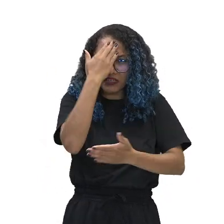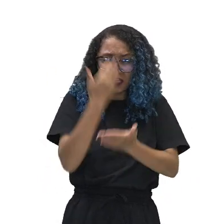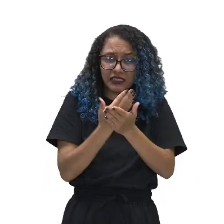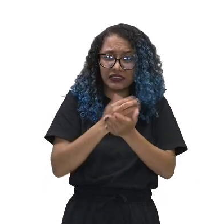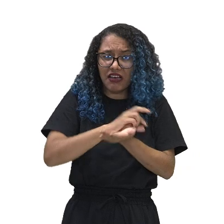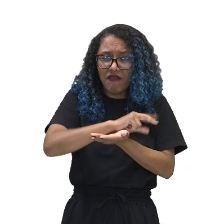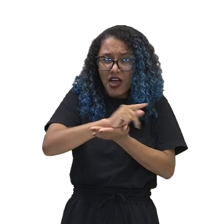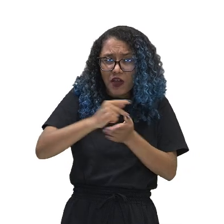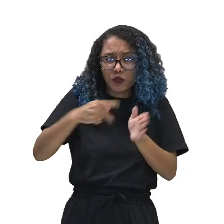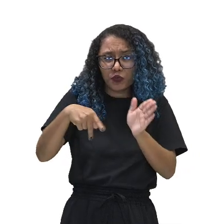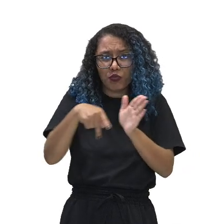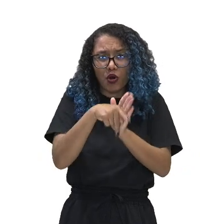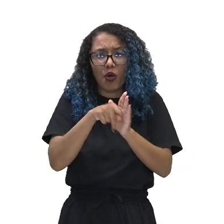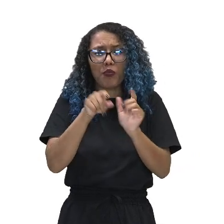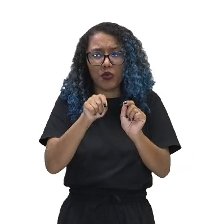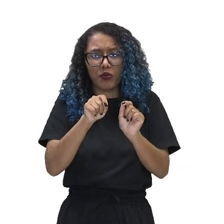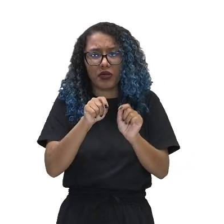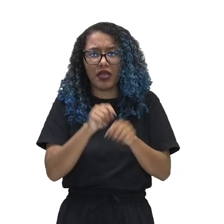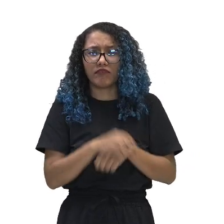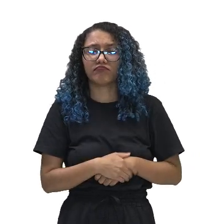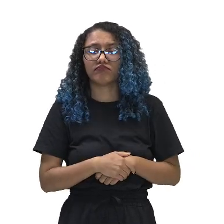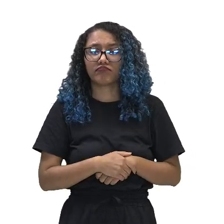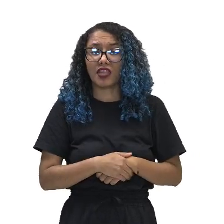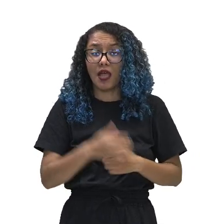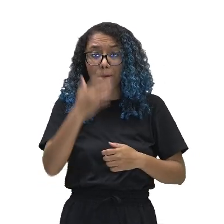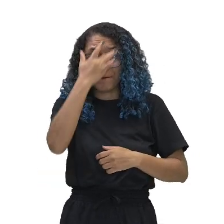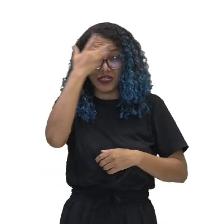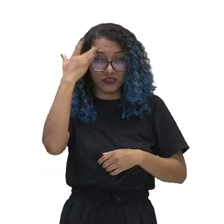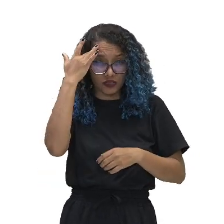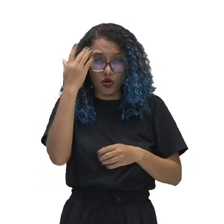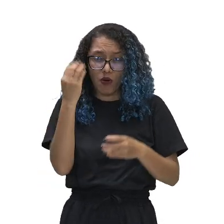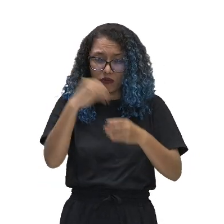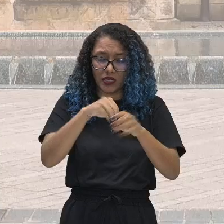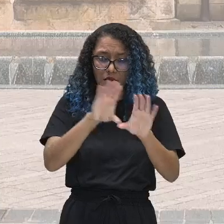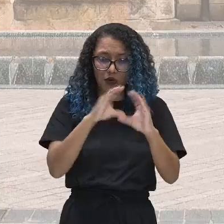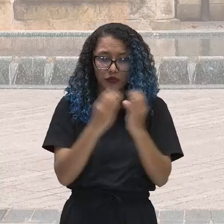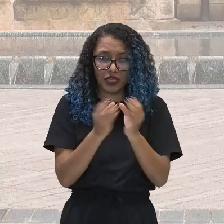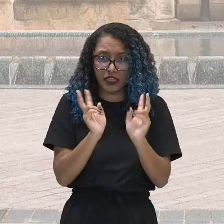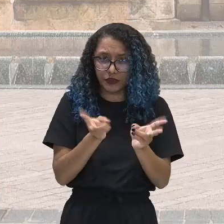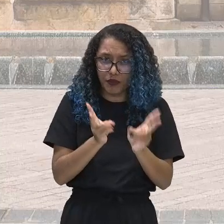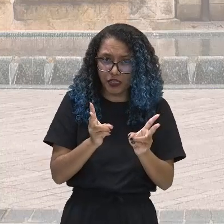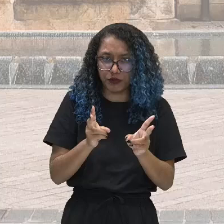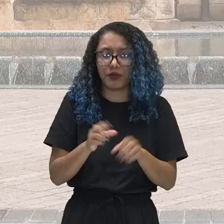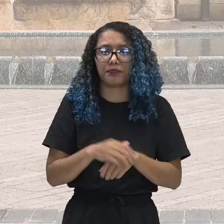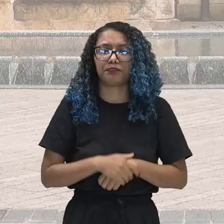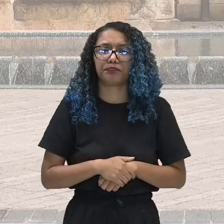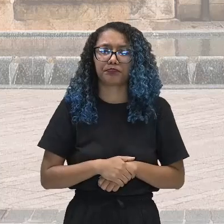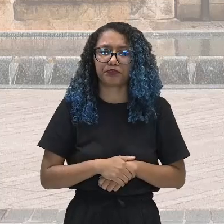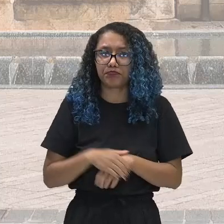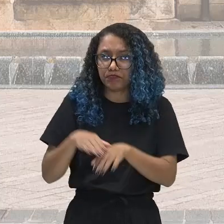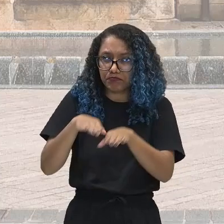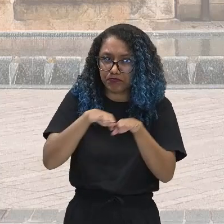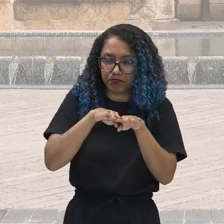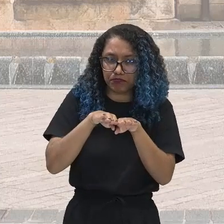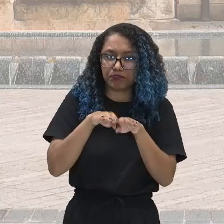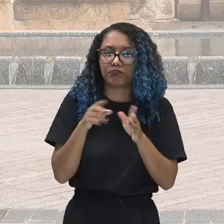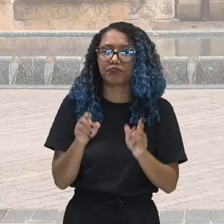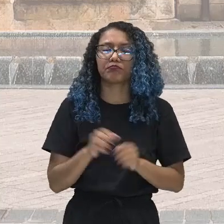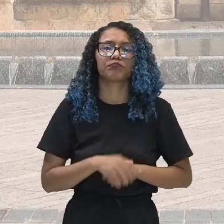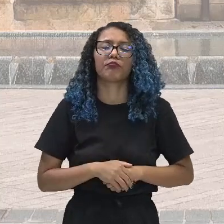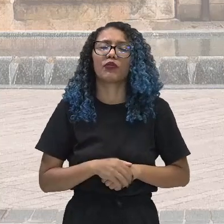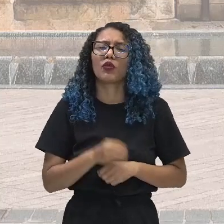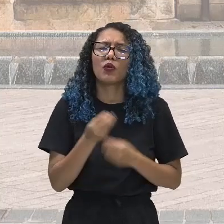uma mesma sociedade. Entenderam? Exatamente isso. Todo mundo, todos